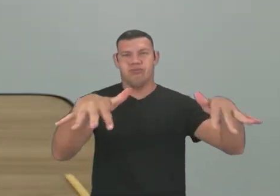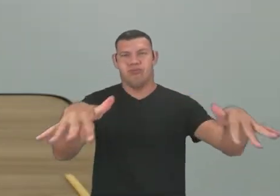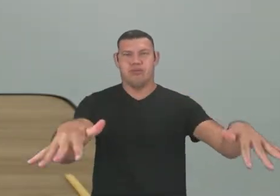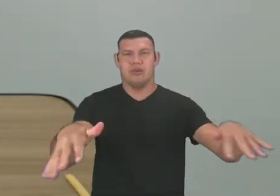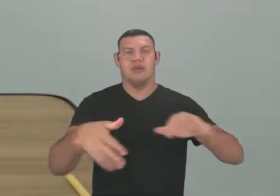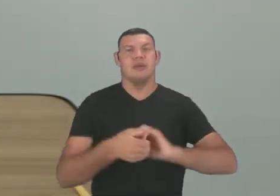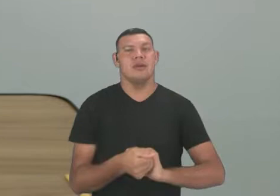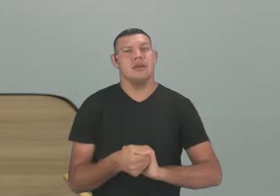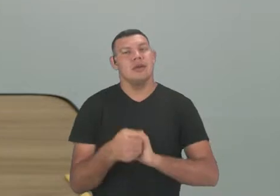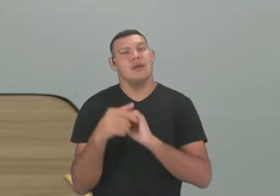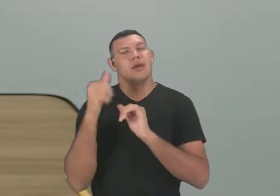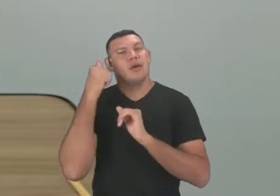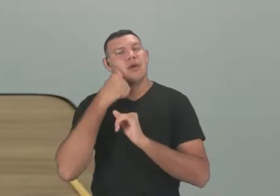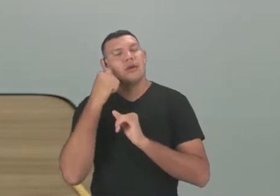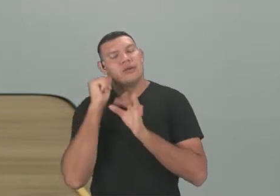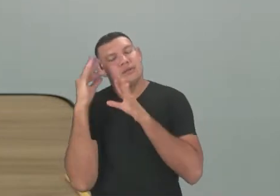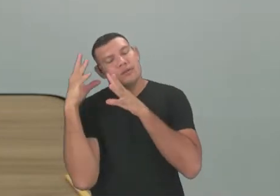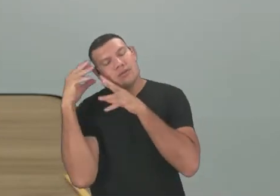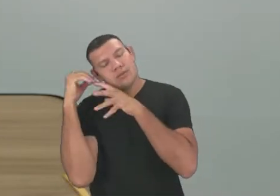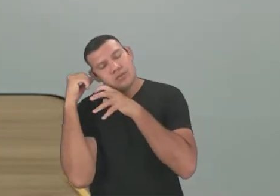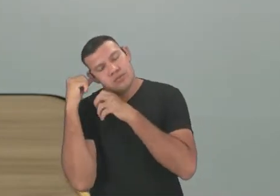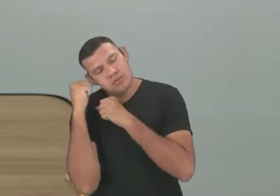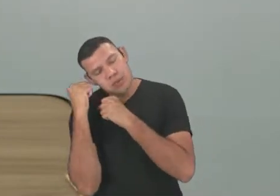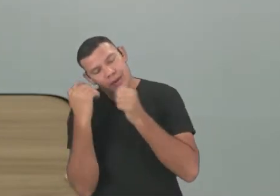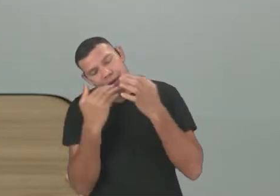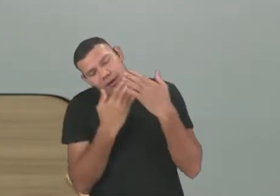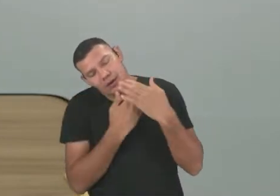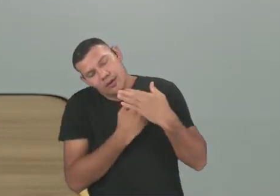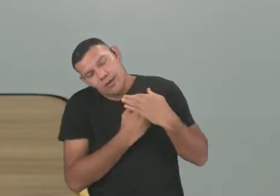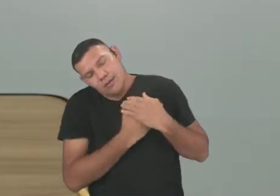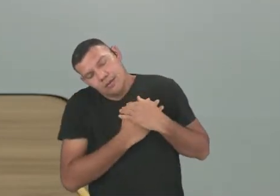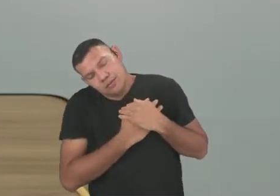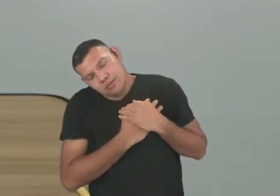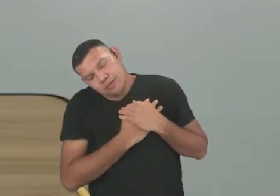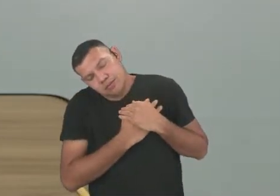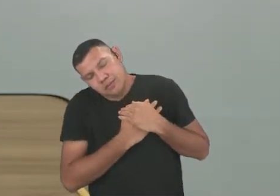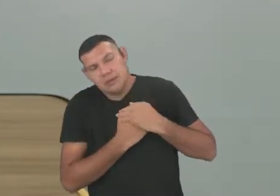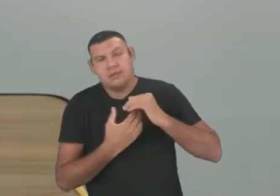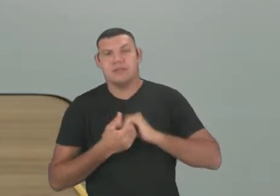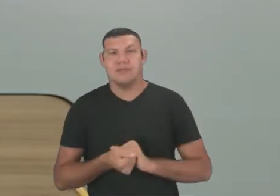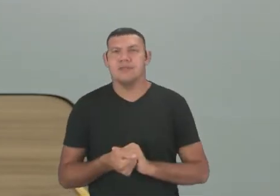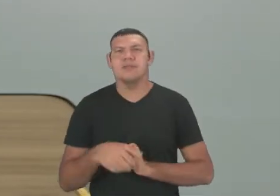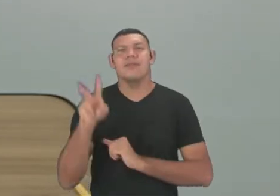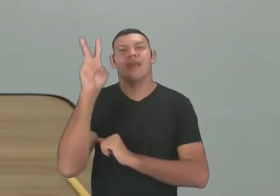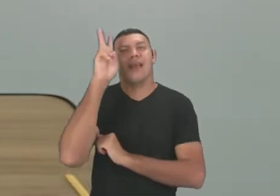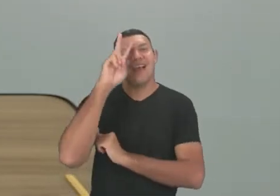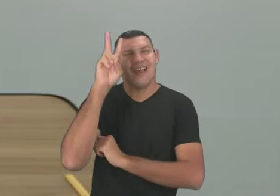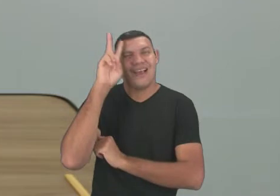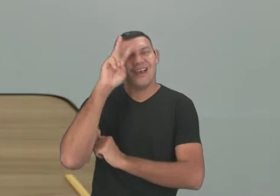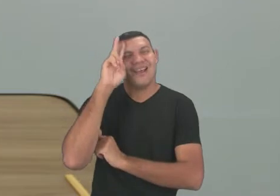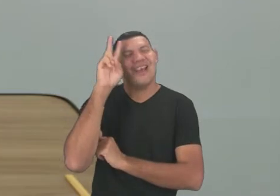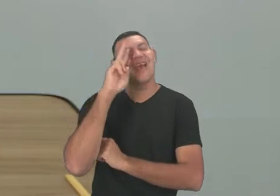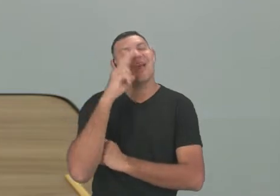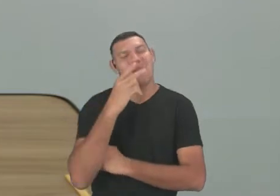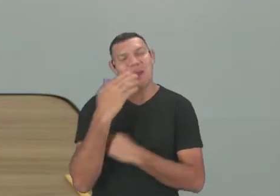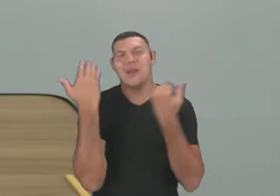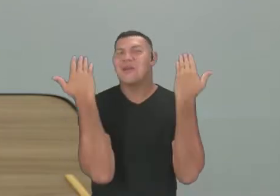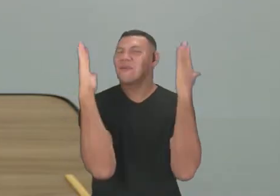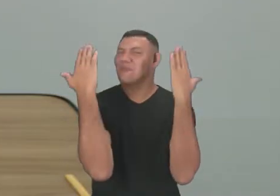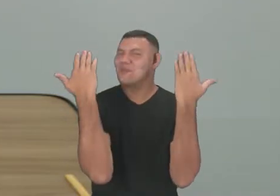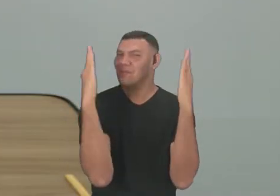chão menininha quando dorme põe a mão no coração lembraram muito